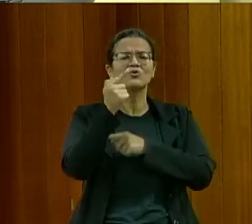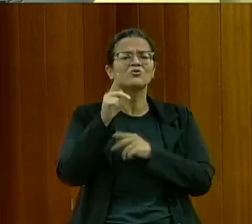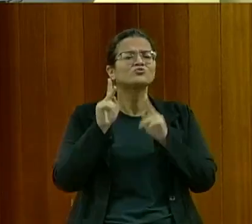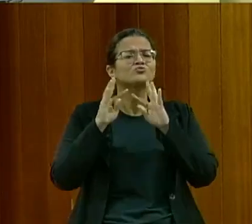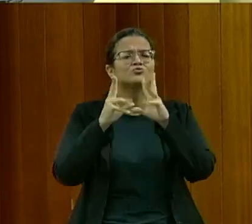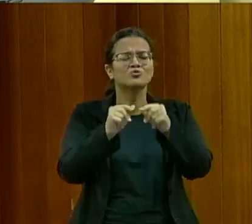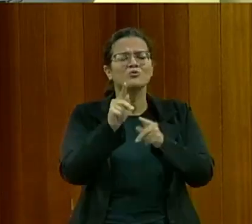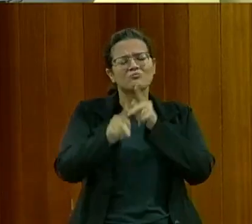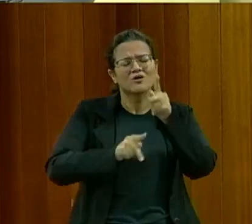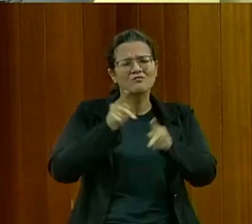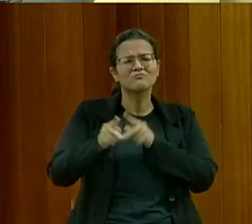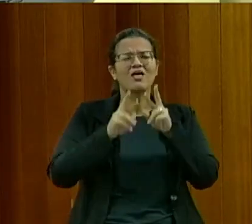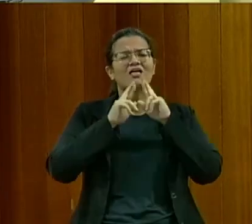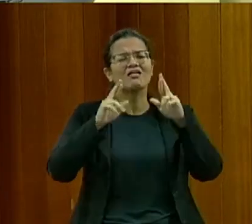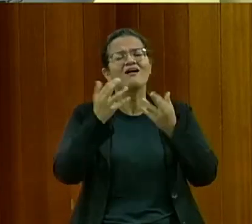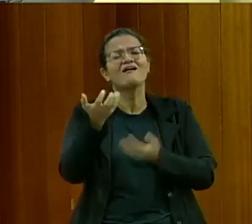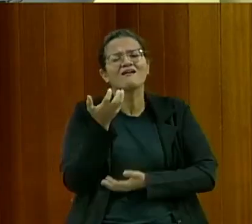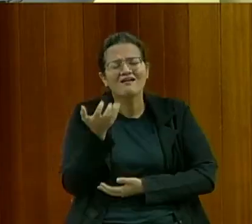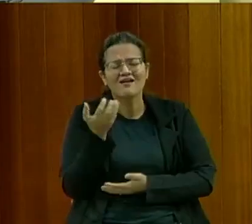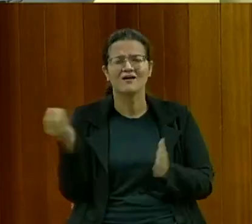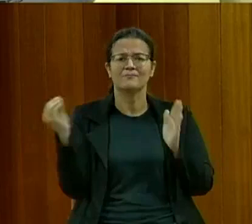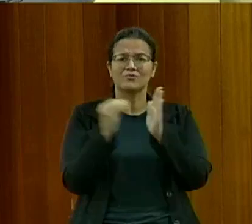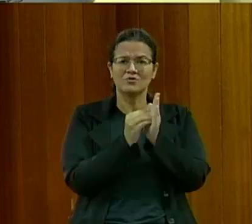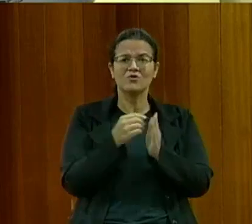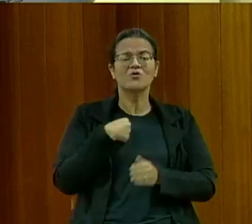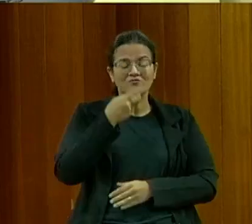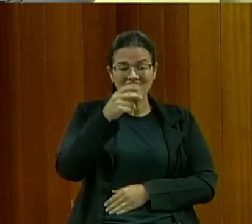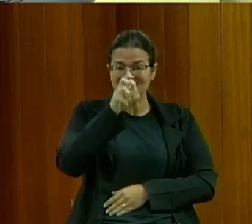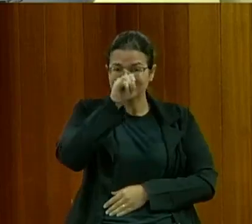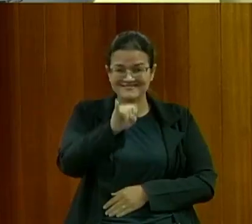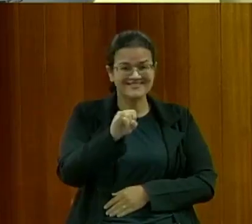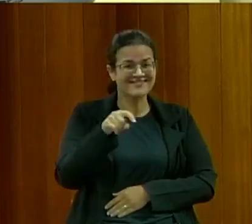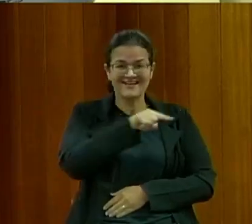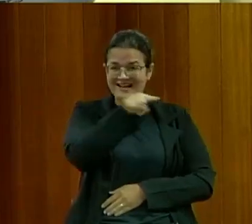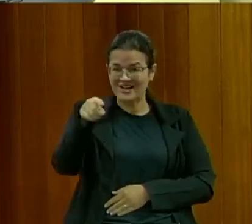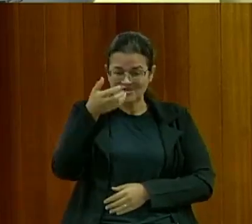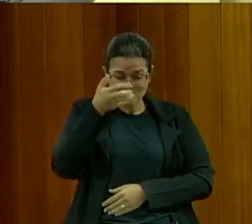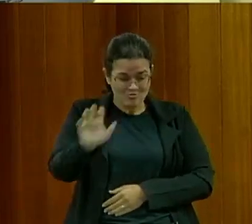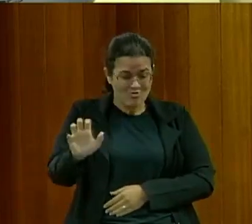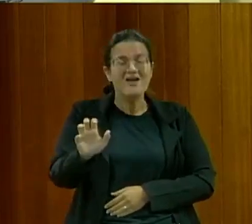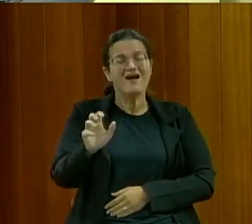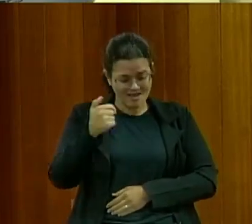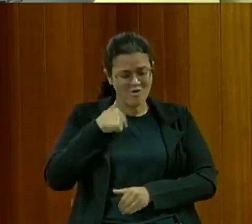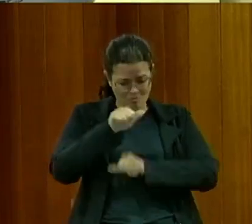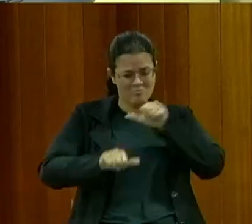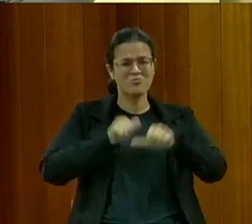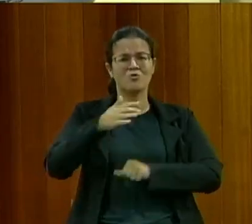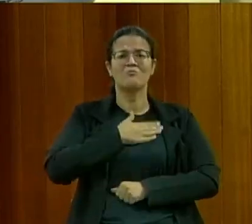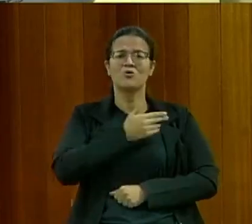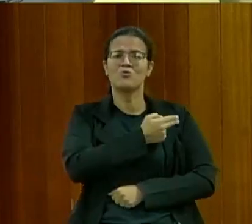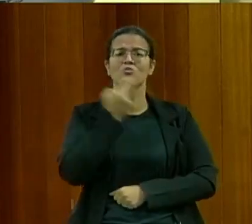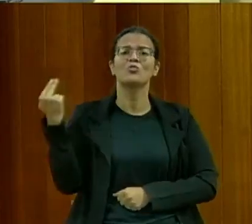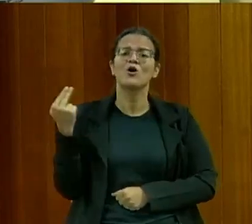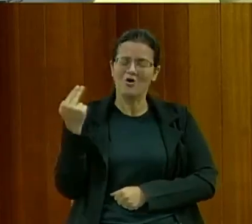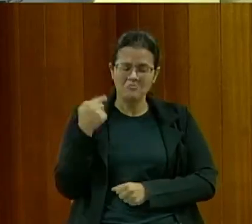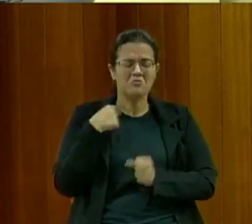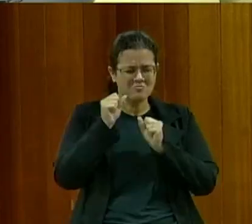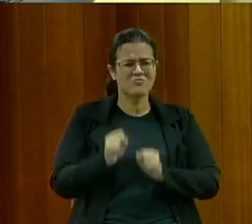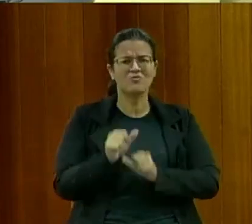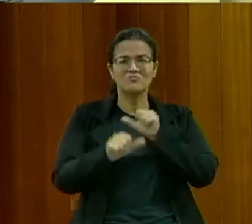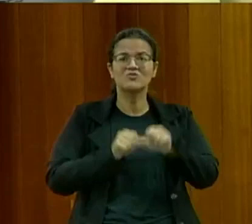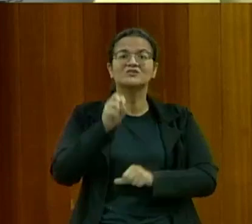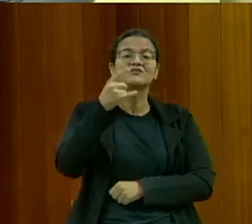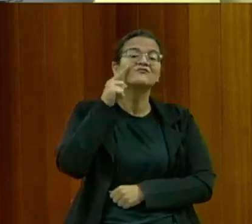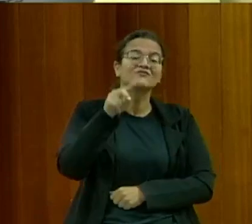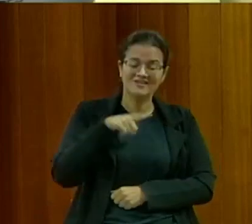Goiânia. Eu mudo de nome, eu mudo de nome se ouvir a população de Goiânia e 90% e tantos dos moradores